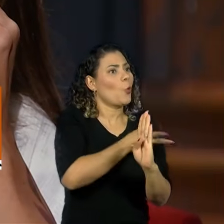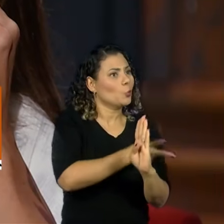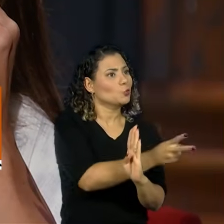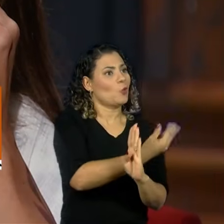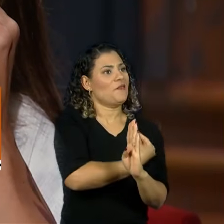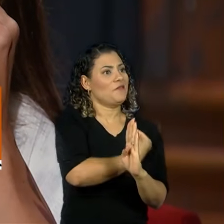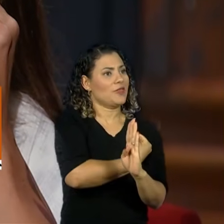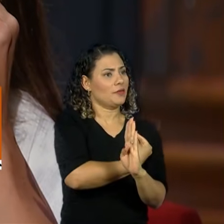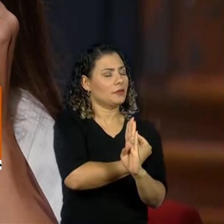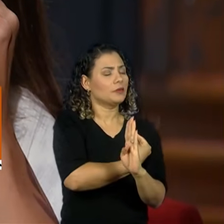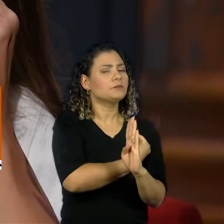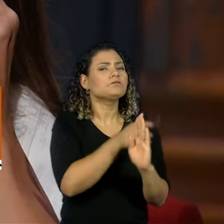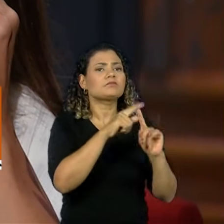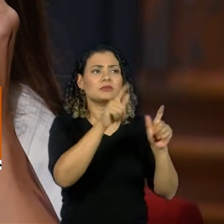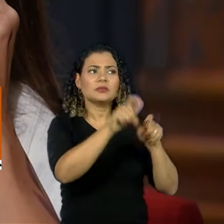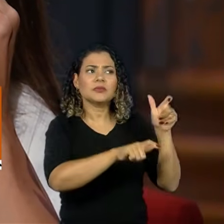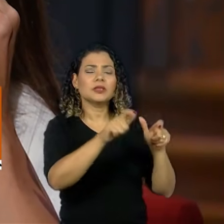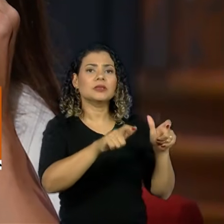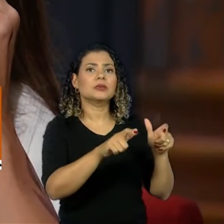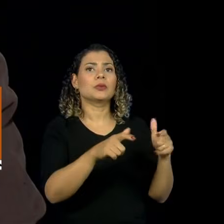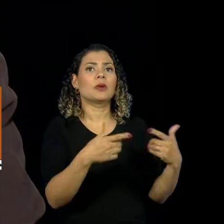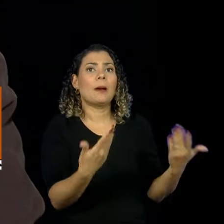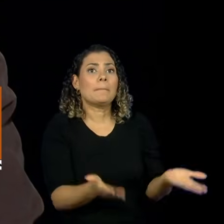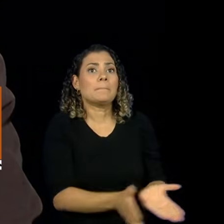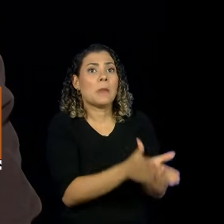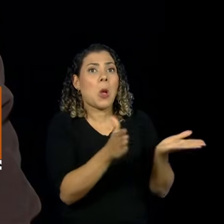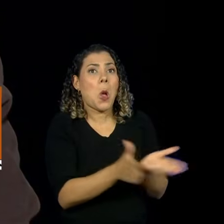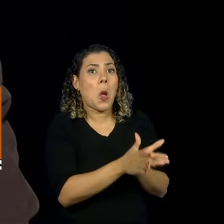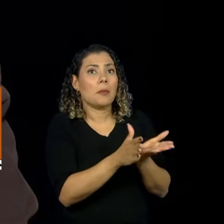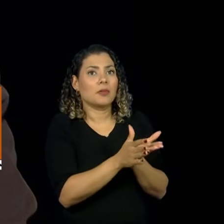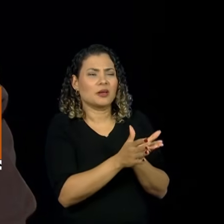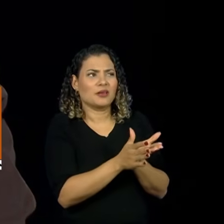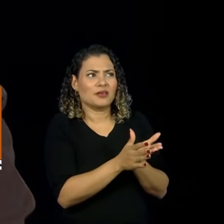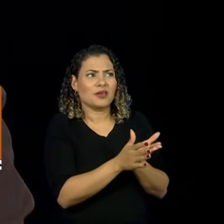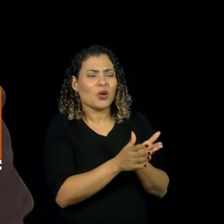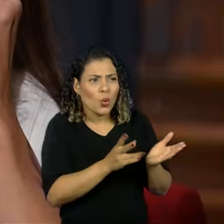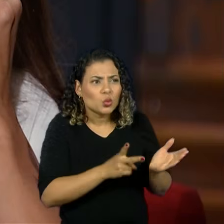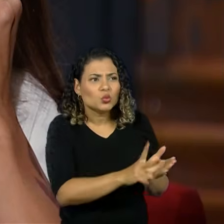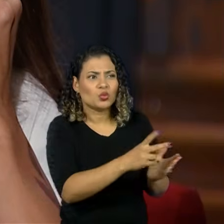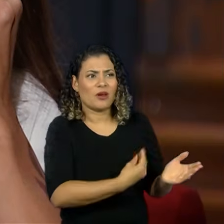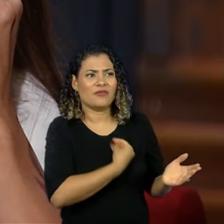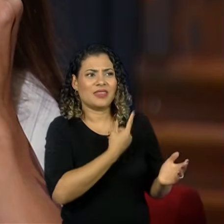para alguém que vive na miséria viver mais 10 anos?